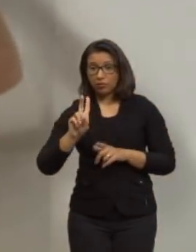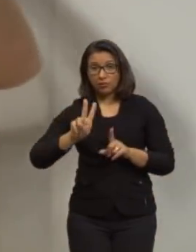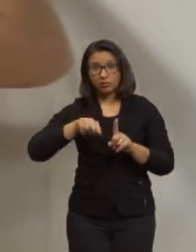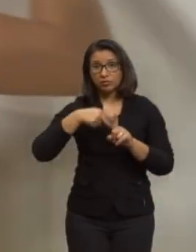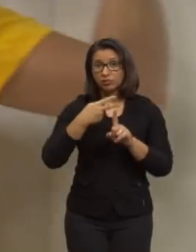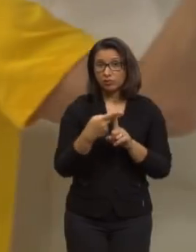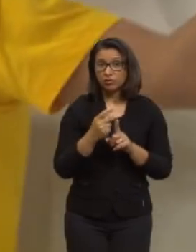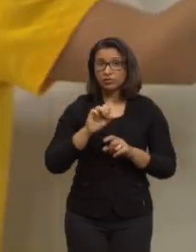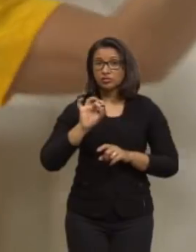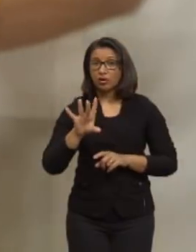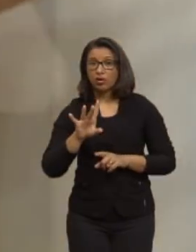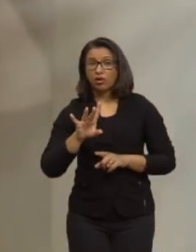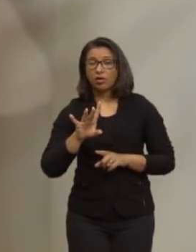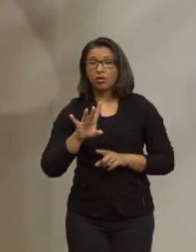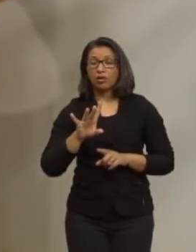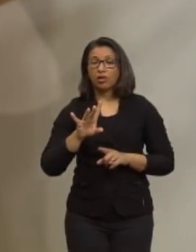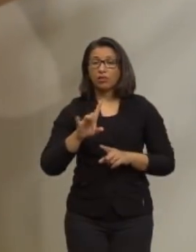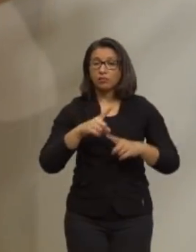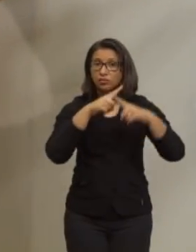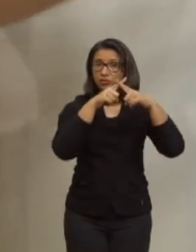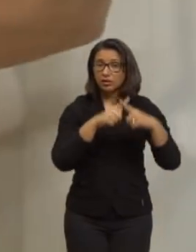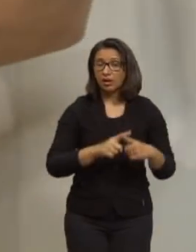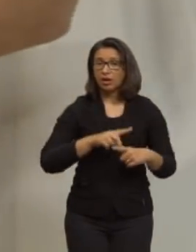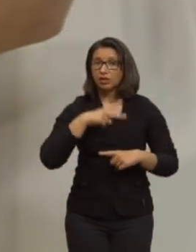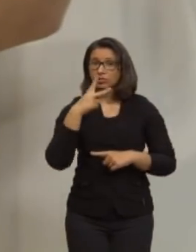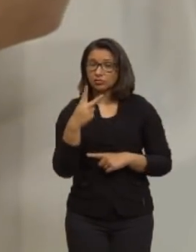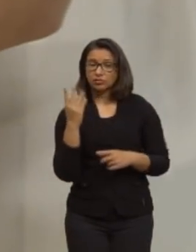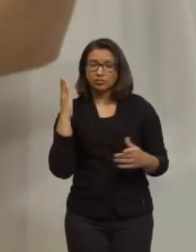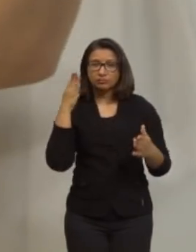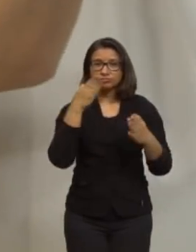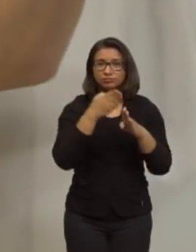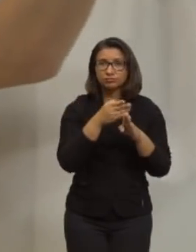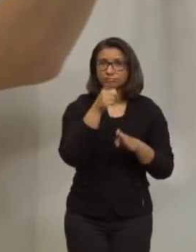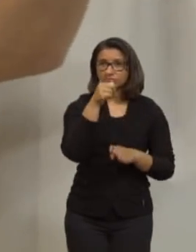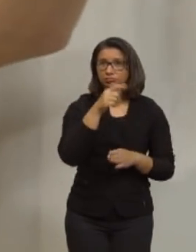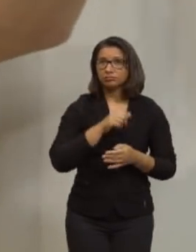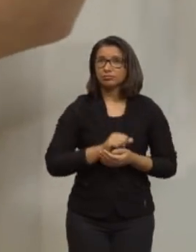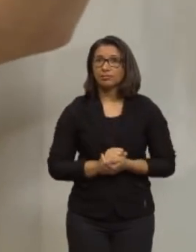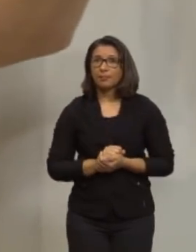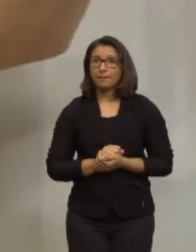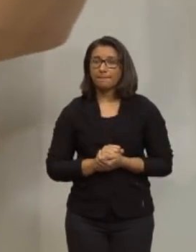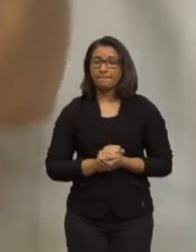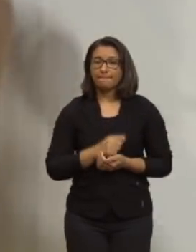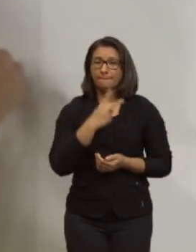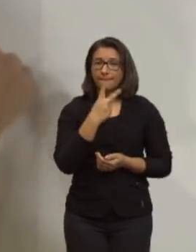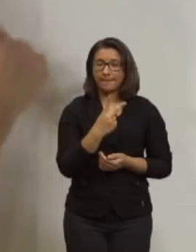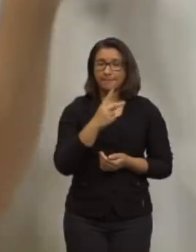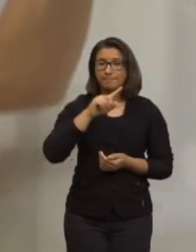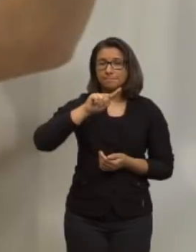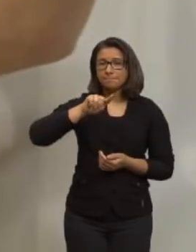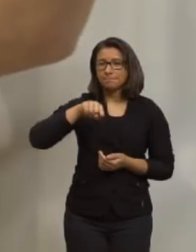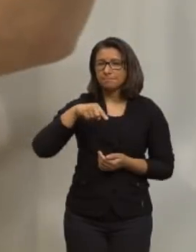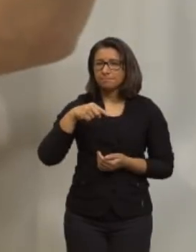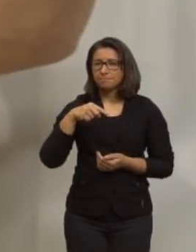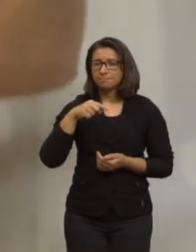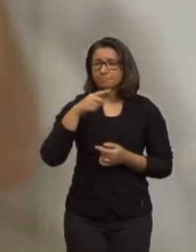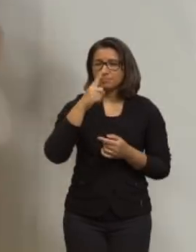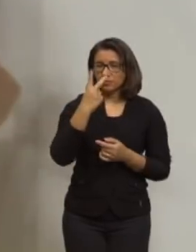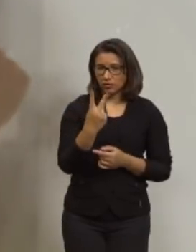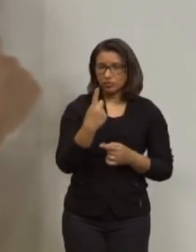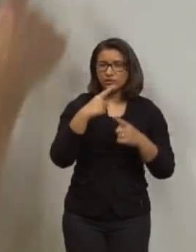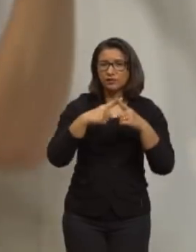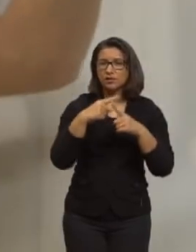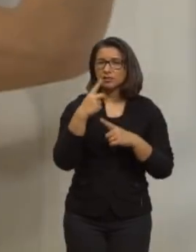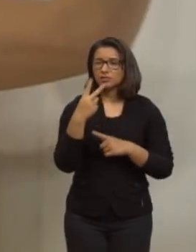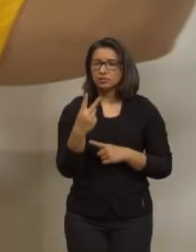então é só multiplicar tudo por dois que vai chegar nesse aqui ó 2 x 12 porque um porque